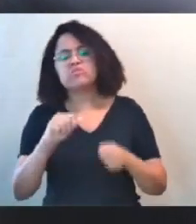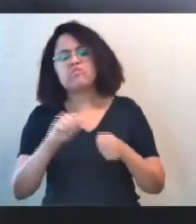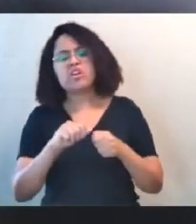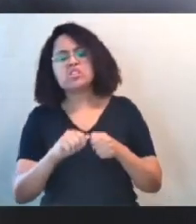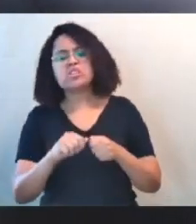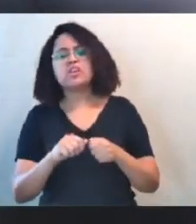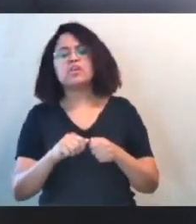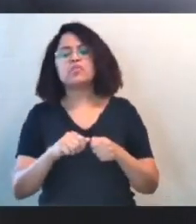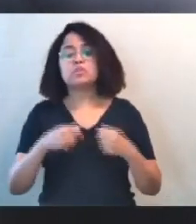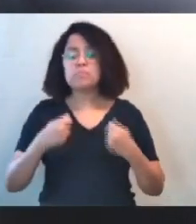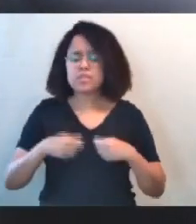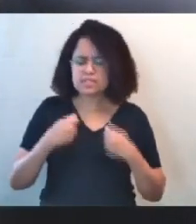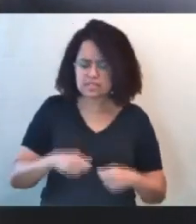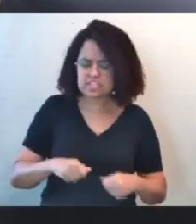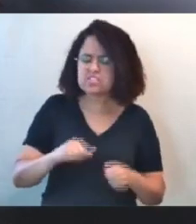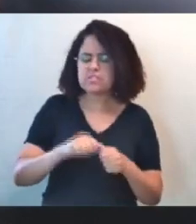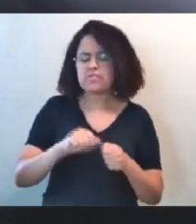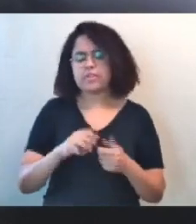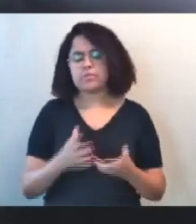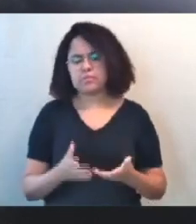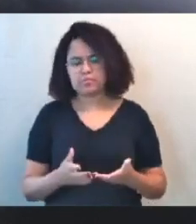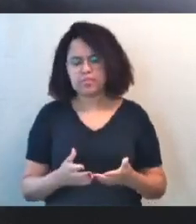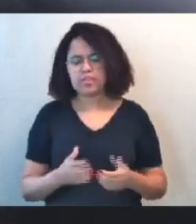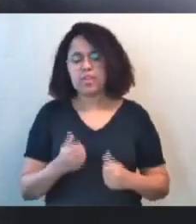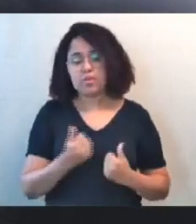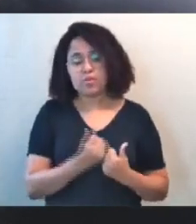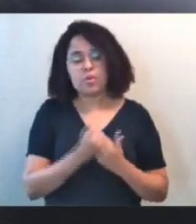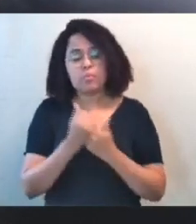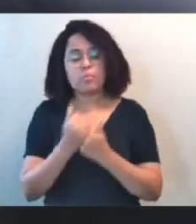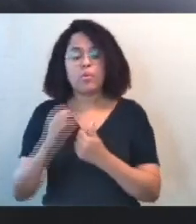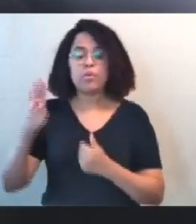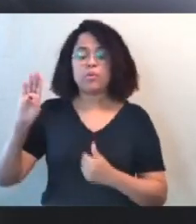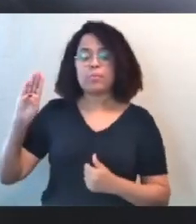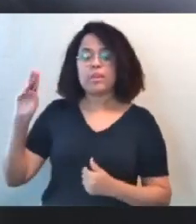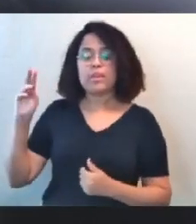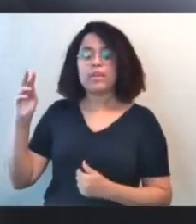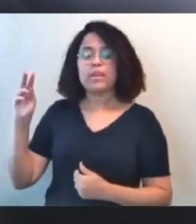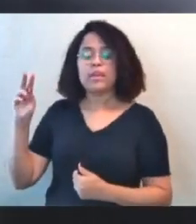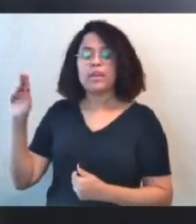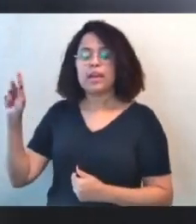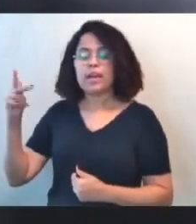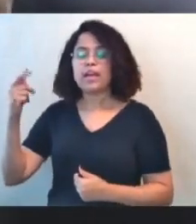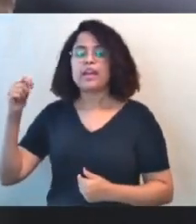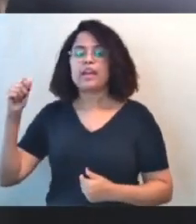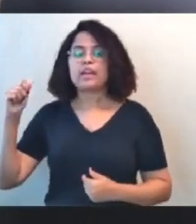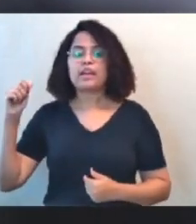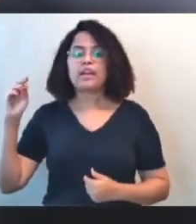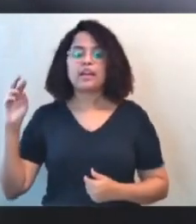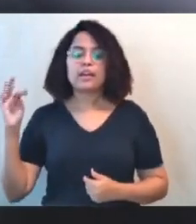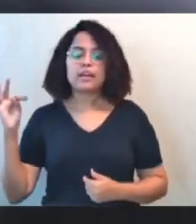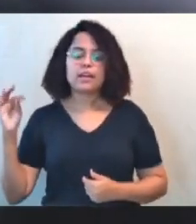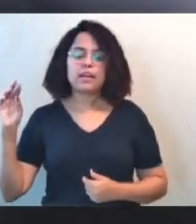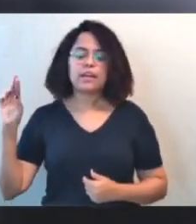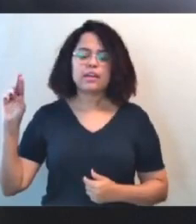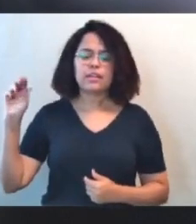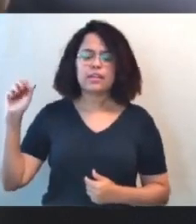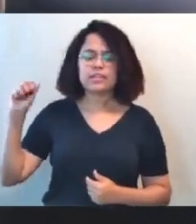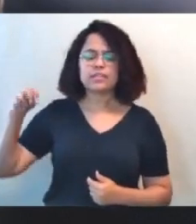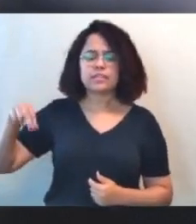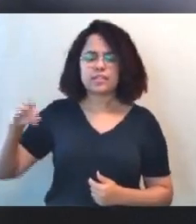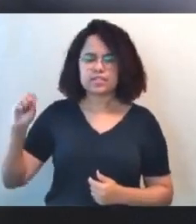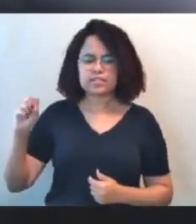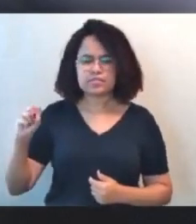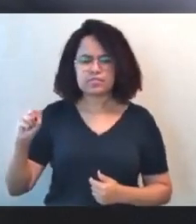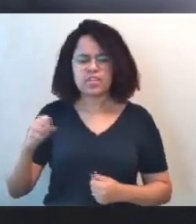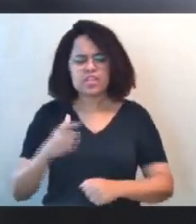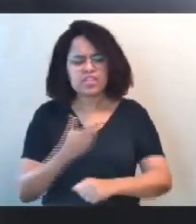Sumob em particular, com o apoio da BH Trans, está dedicada a isso. Agora, nós temos que ter muita humildade